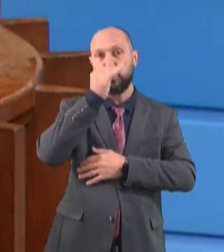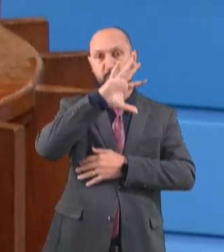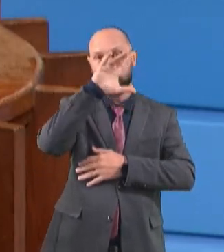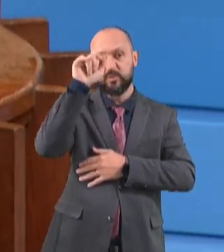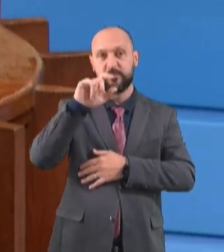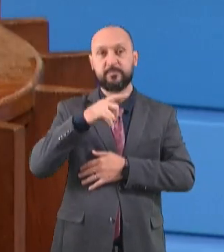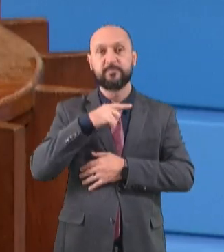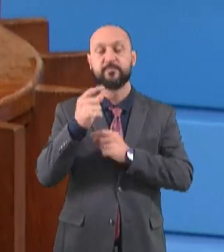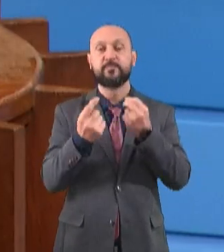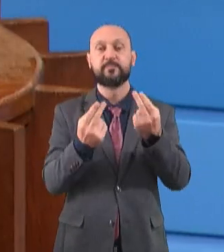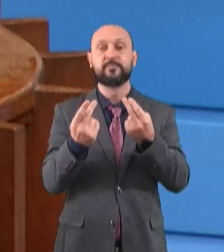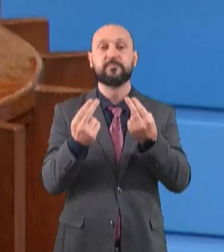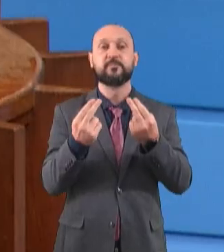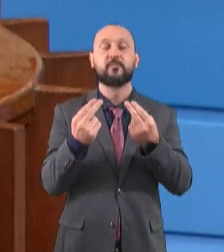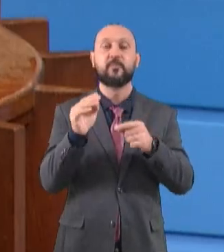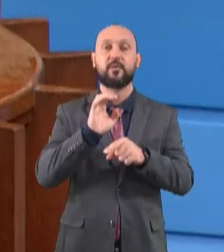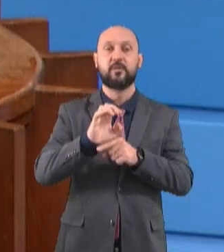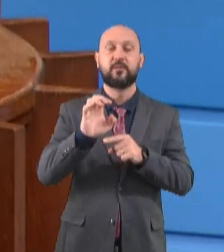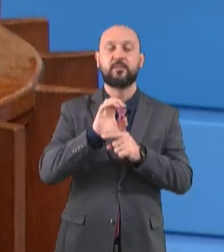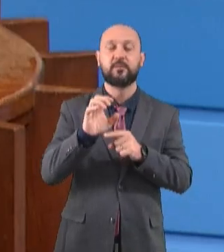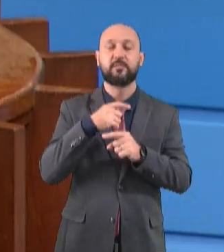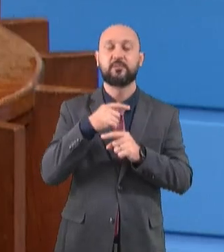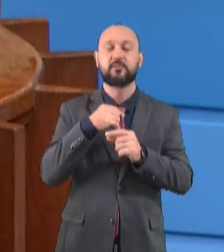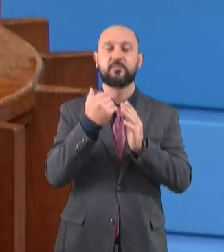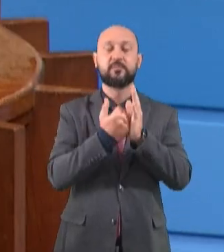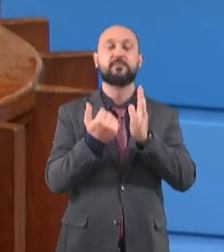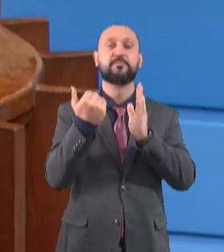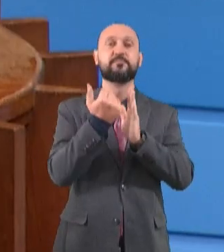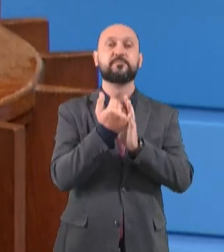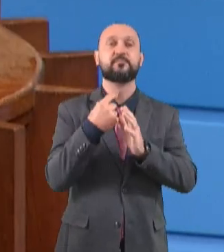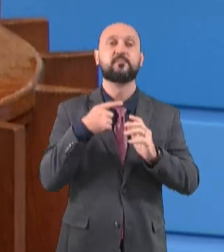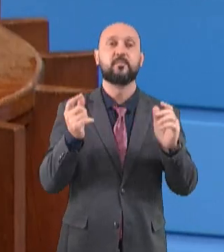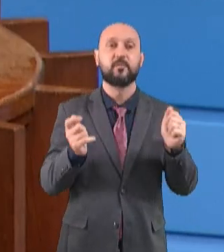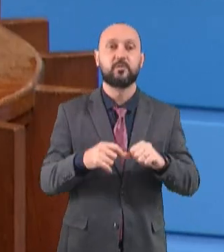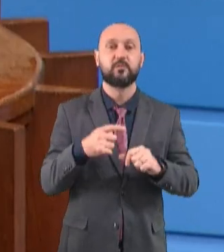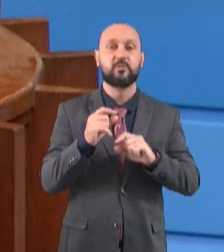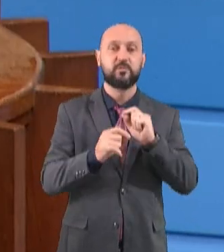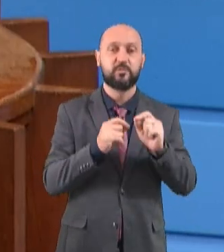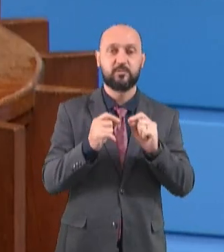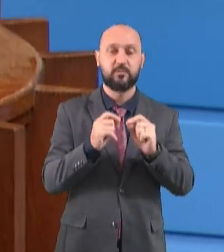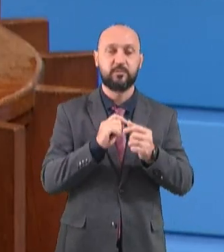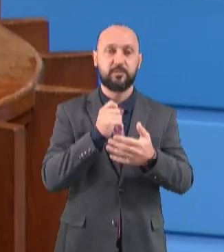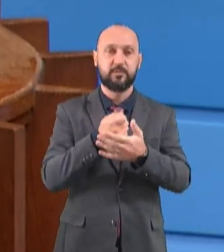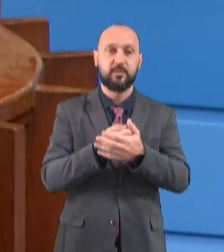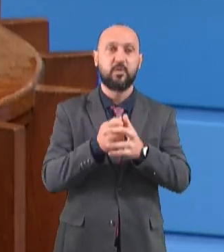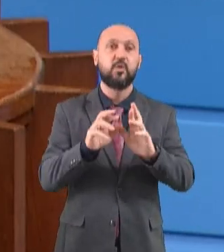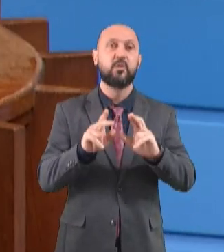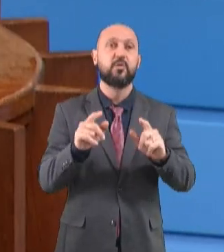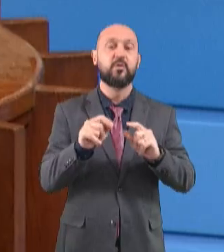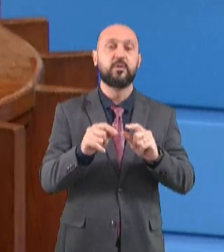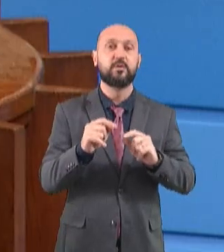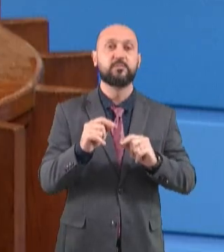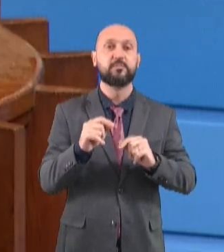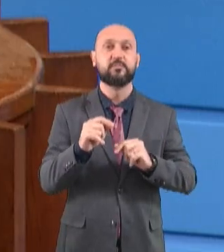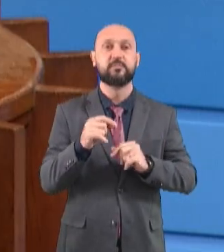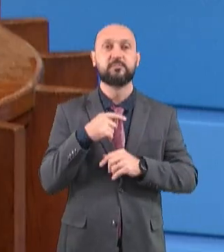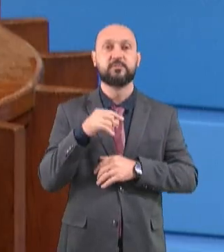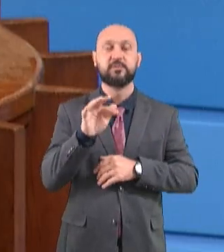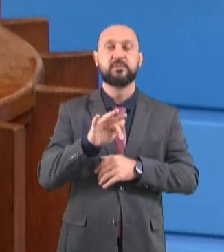Grosso do Sul, assim como outros estados aderiram, passará a ter condição também do pagamento diferenciado de